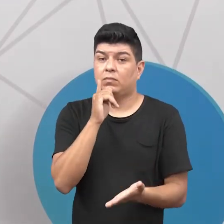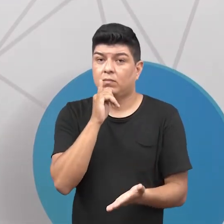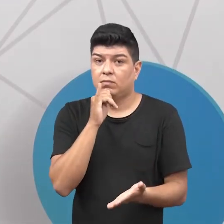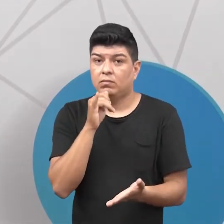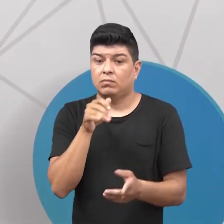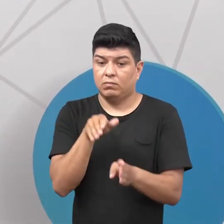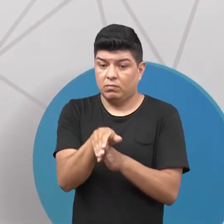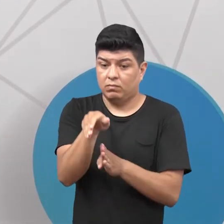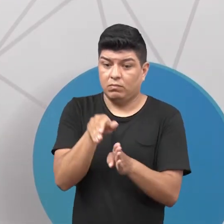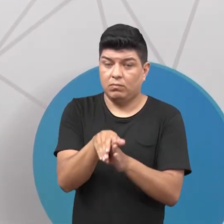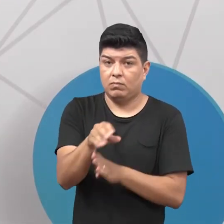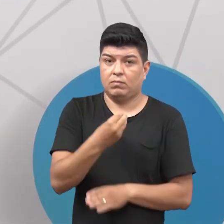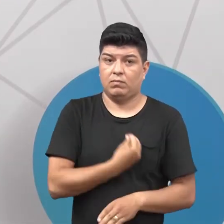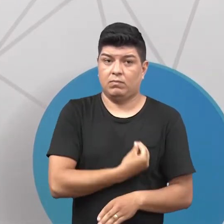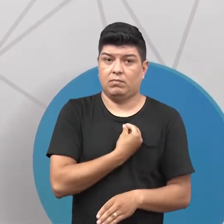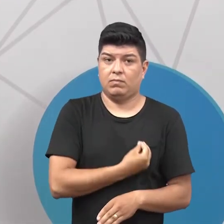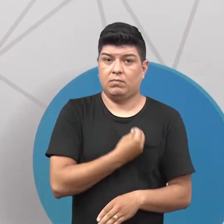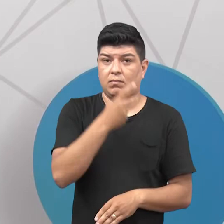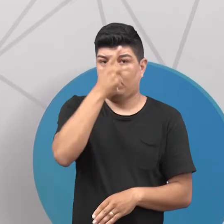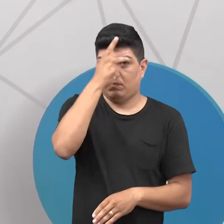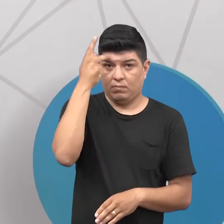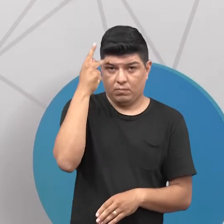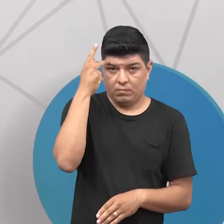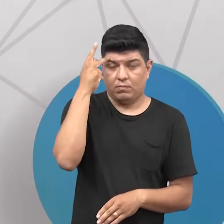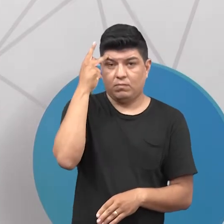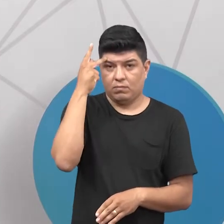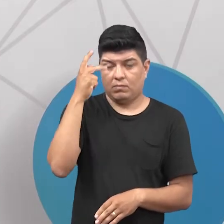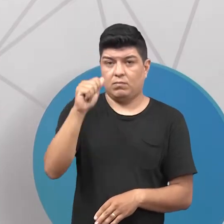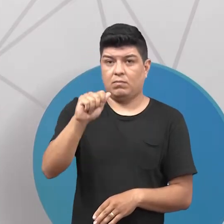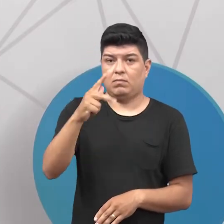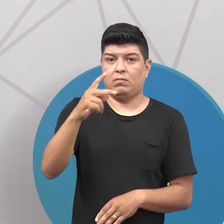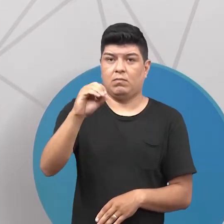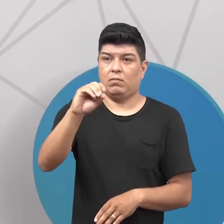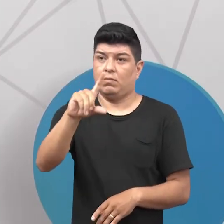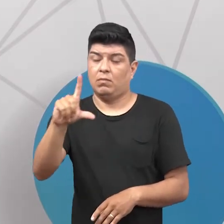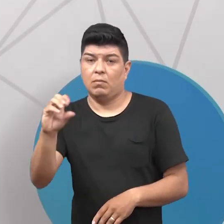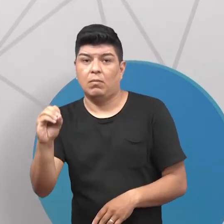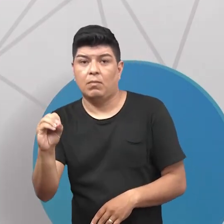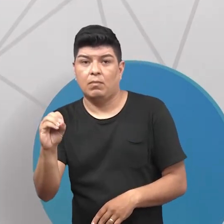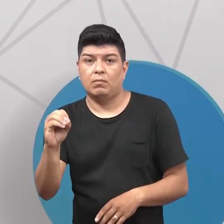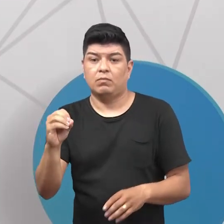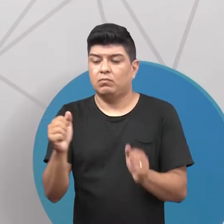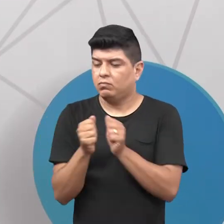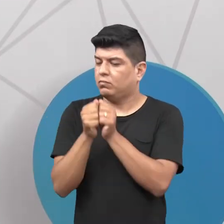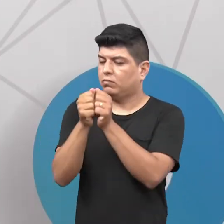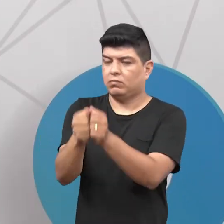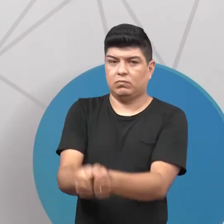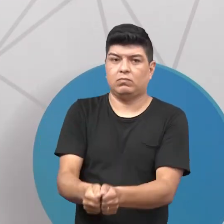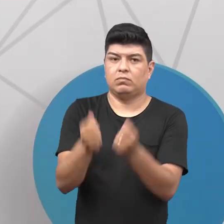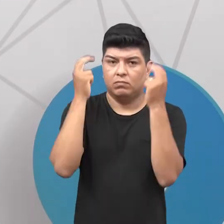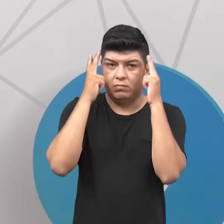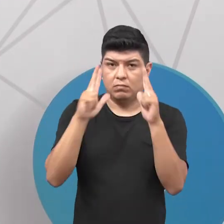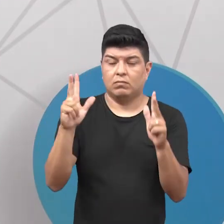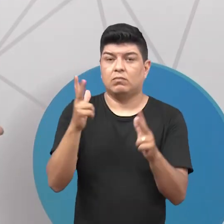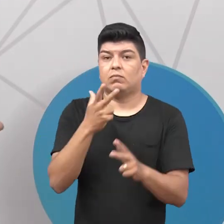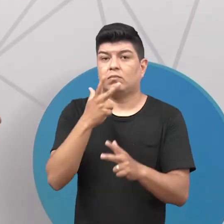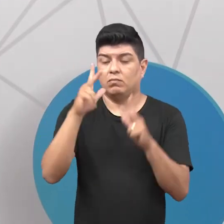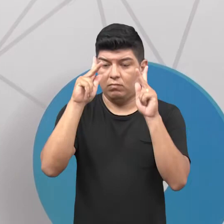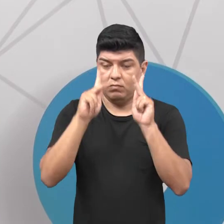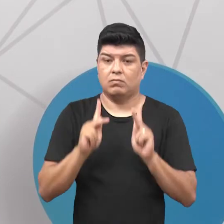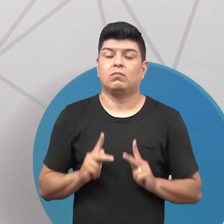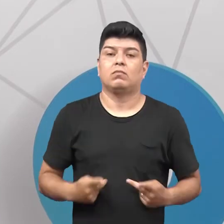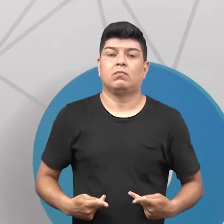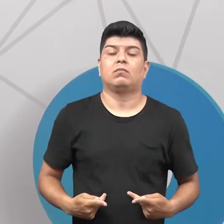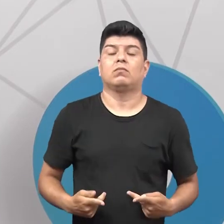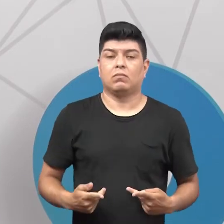orientar a vida das pessoas. Então, Apolo e Dionísio são dois deuses que têm tudo a ver com a natureza humana. Nós usamos a